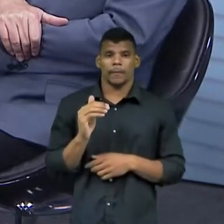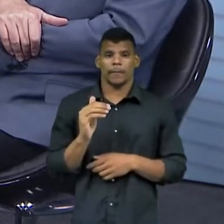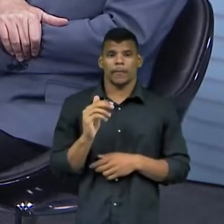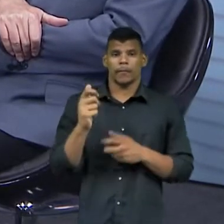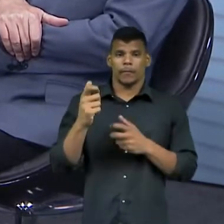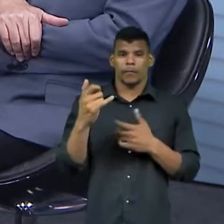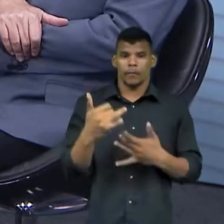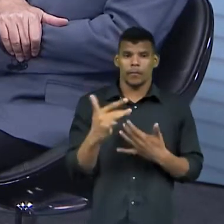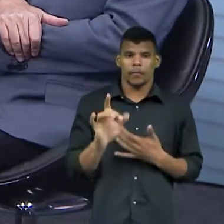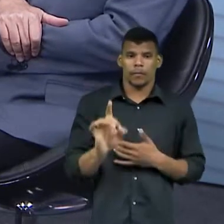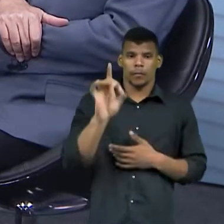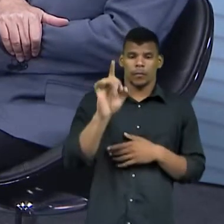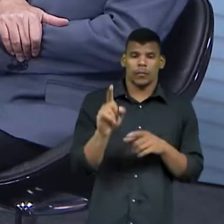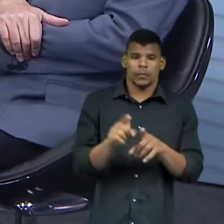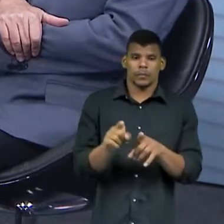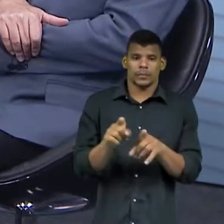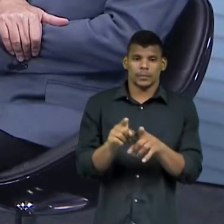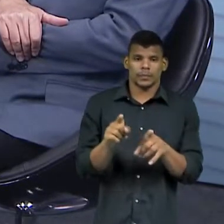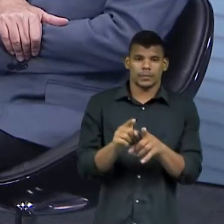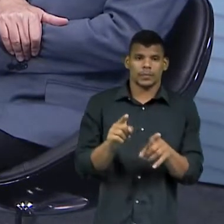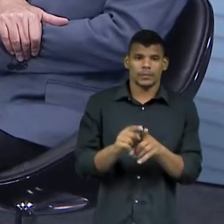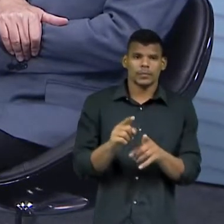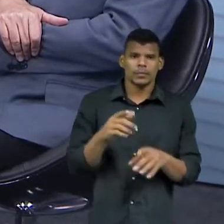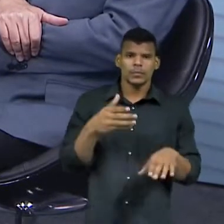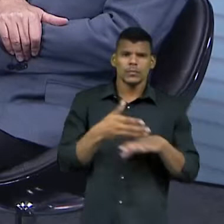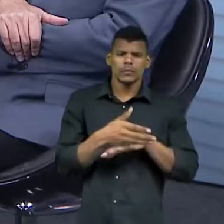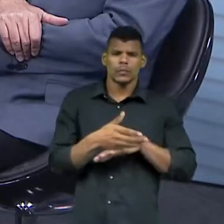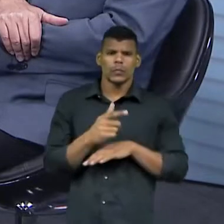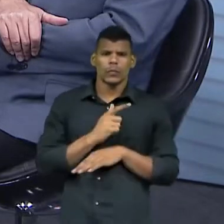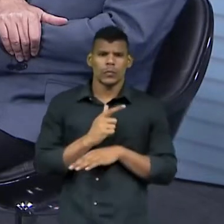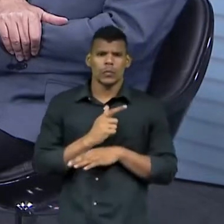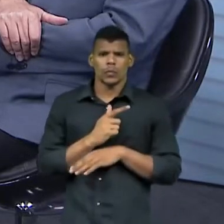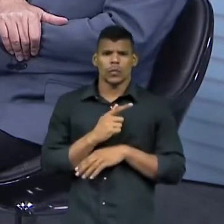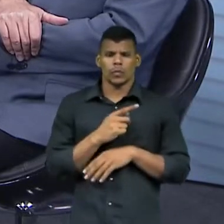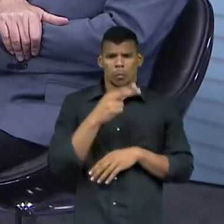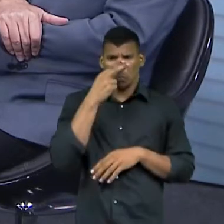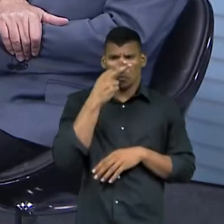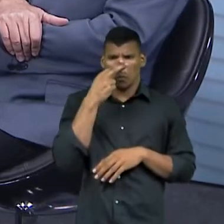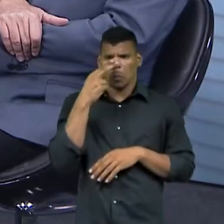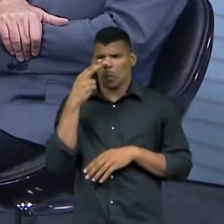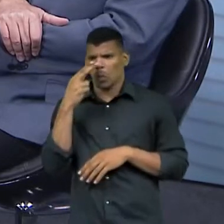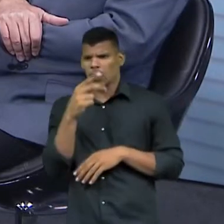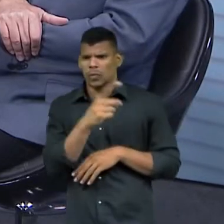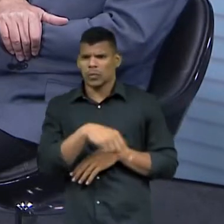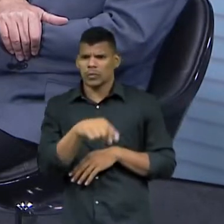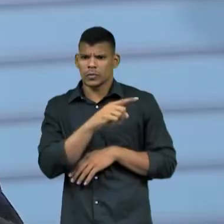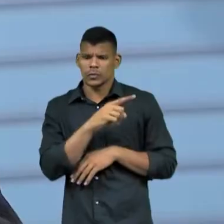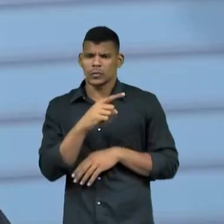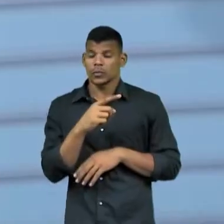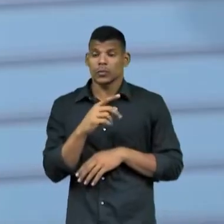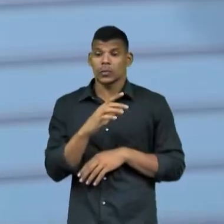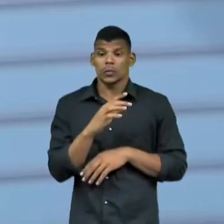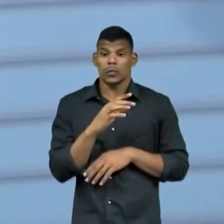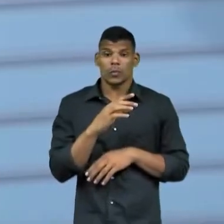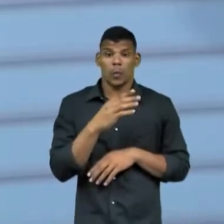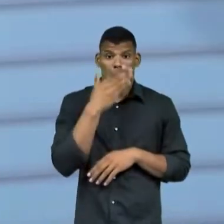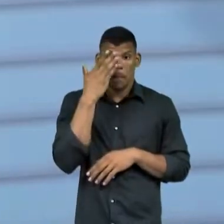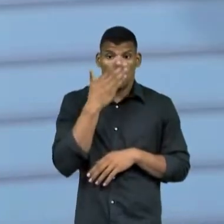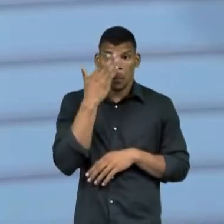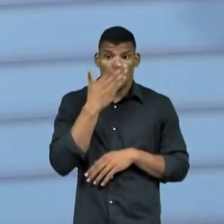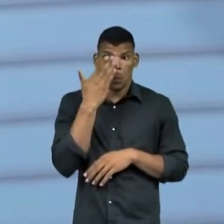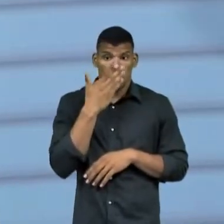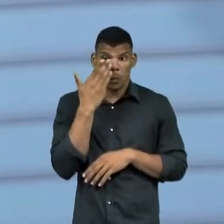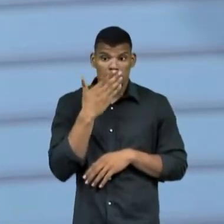Deus mas nós passávamos também ali naquela entrada onde tinham todos os prostíbulos ali né então nós passávamos para conversar com aquelas moças para falar